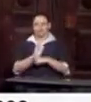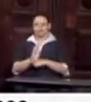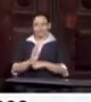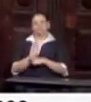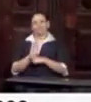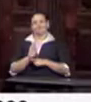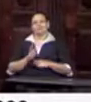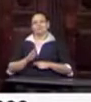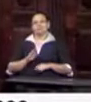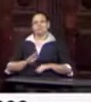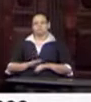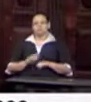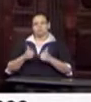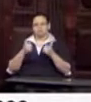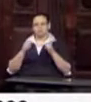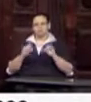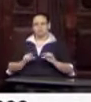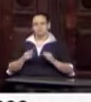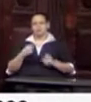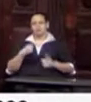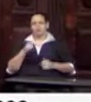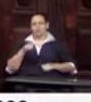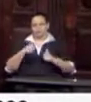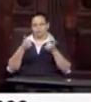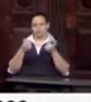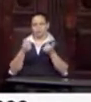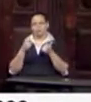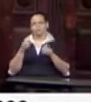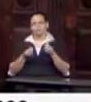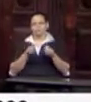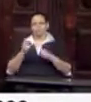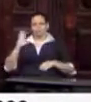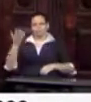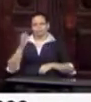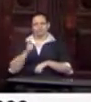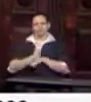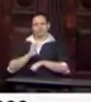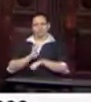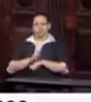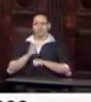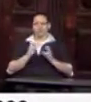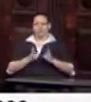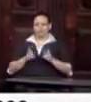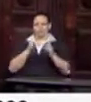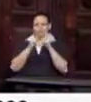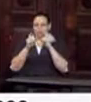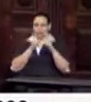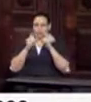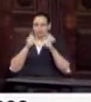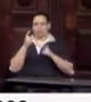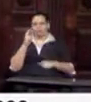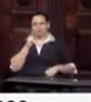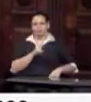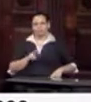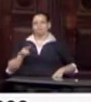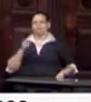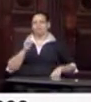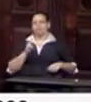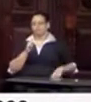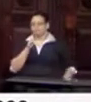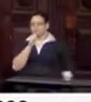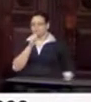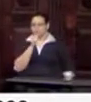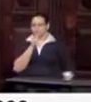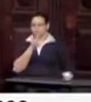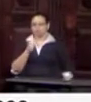a minorar a situação do Estado. Por isso, senhor presidente, nós temos que continuar o nosso debate. E, na minha visão, sem